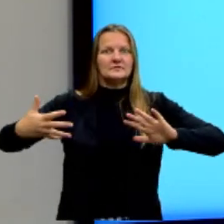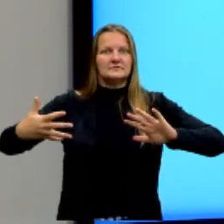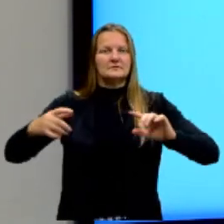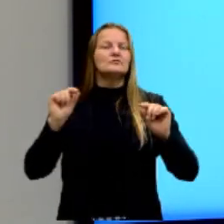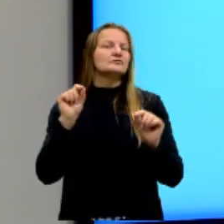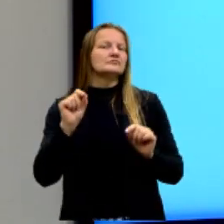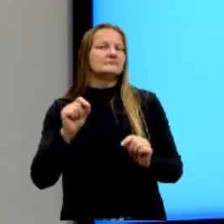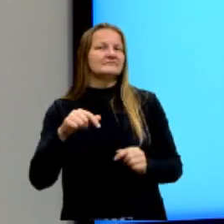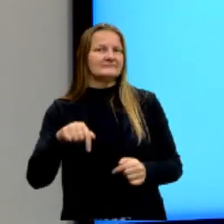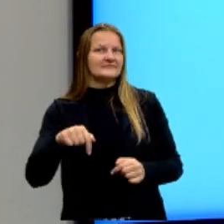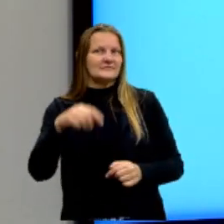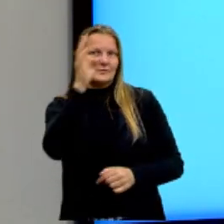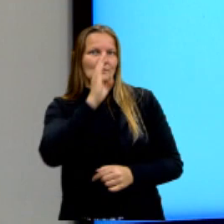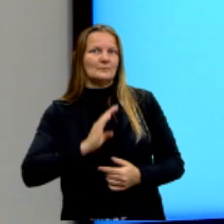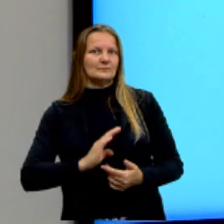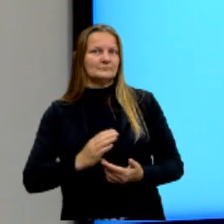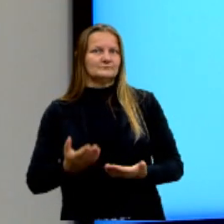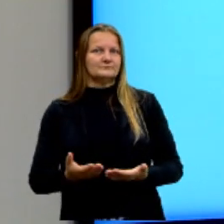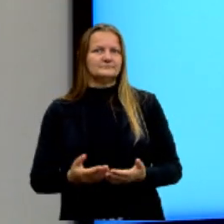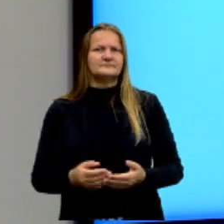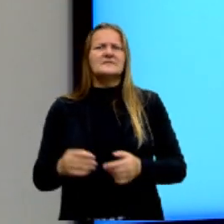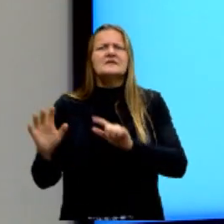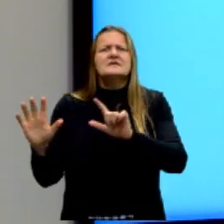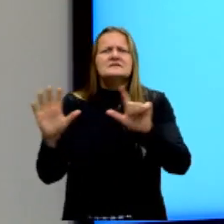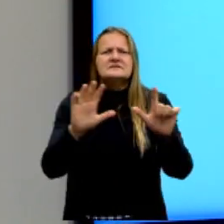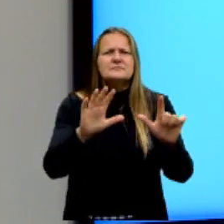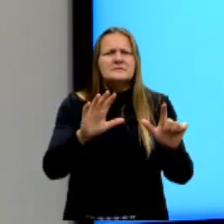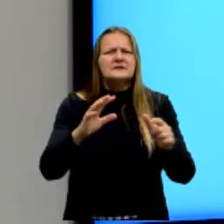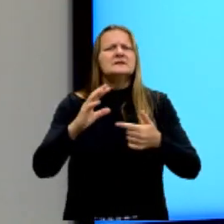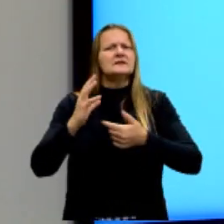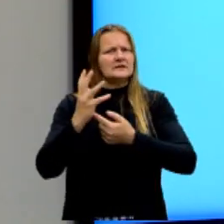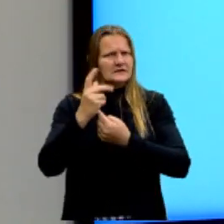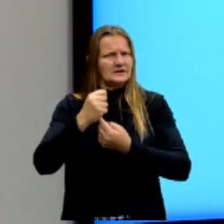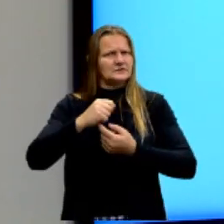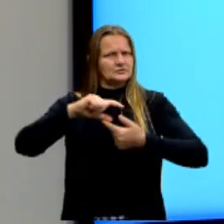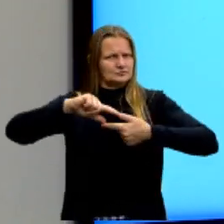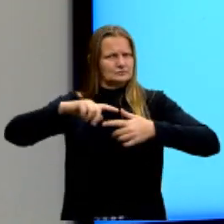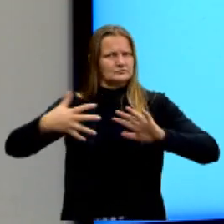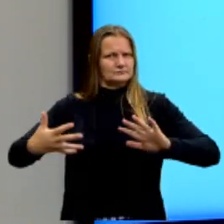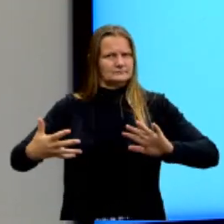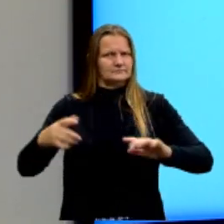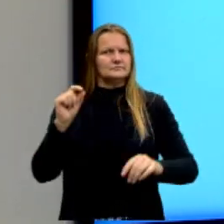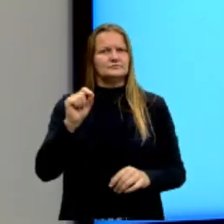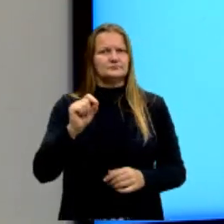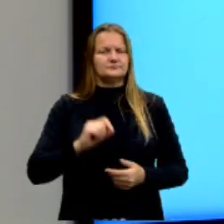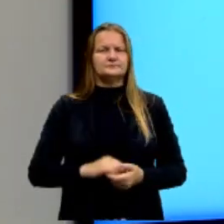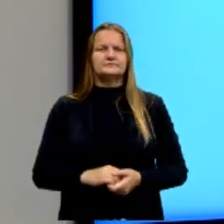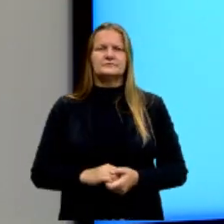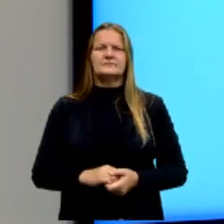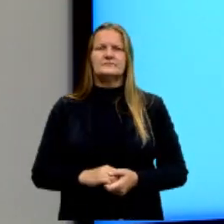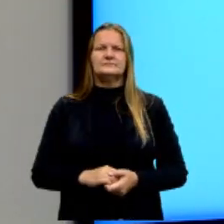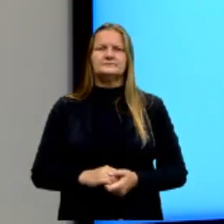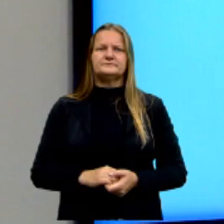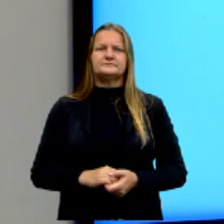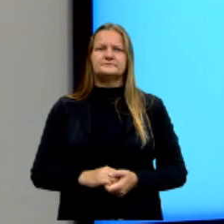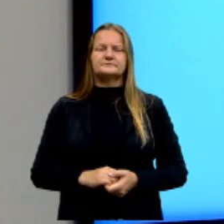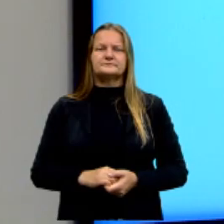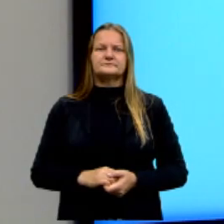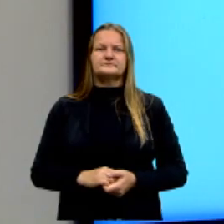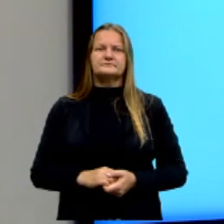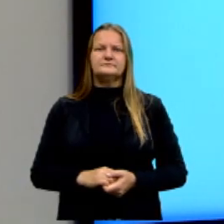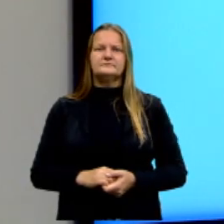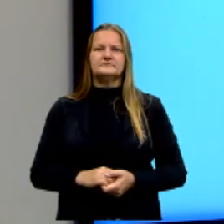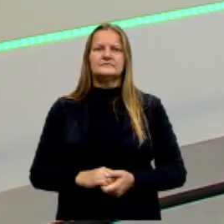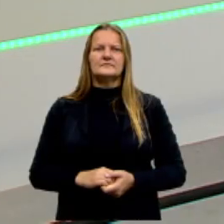o meu Brasil e a Semana da Arte Moderna eu fui algo